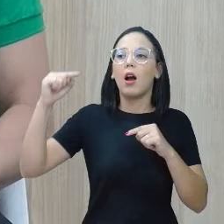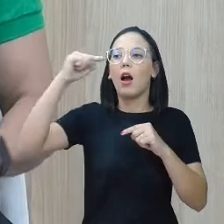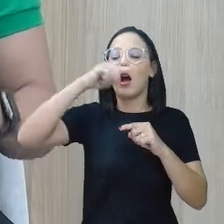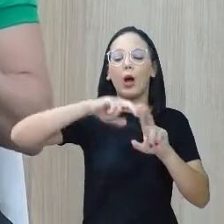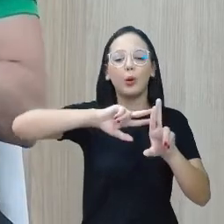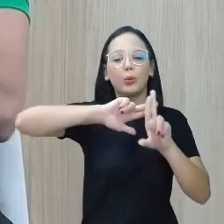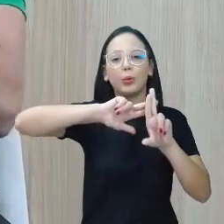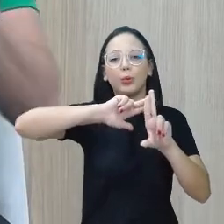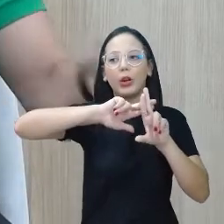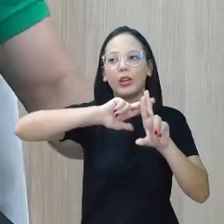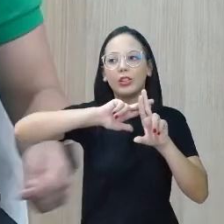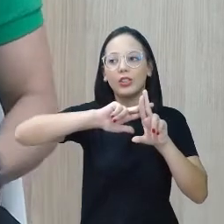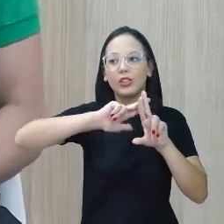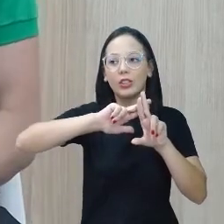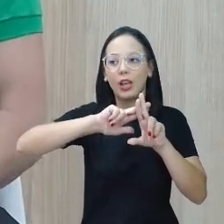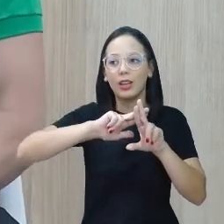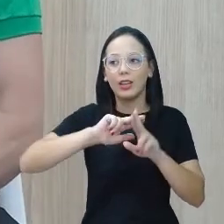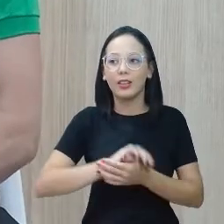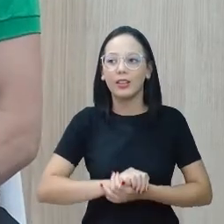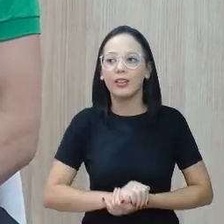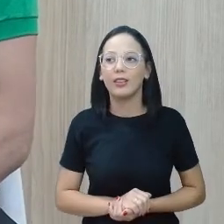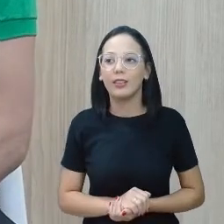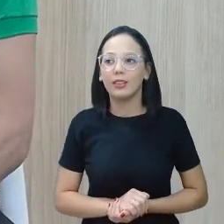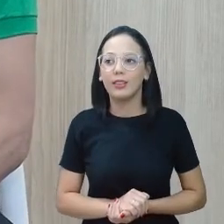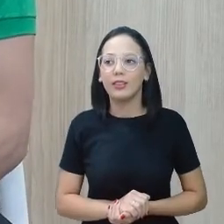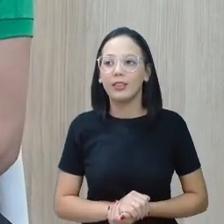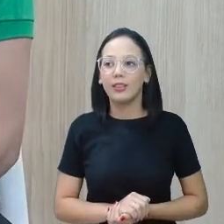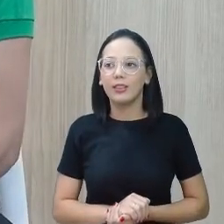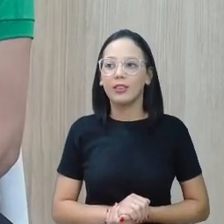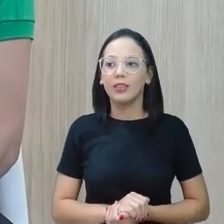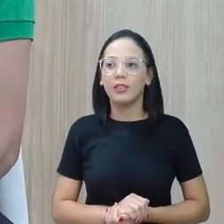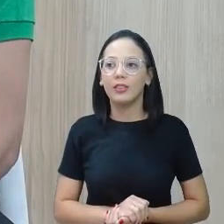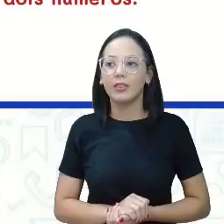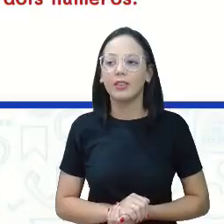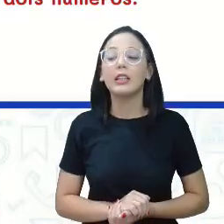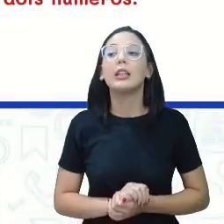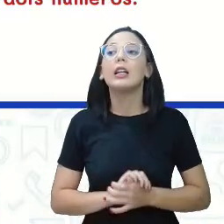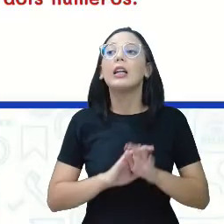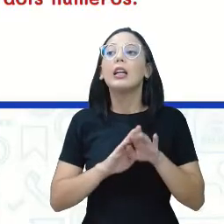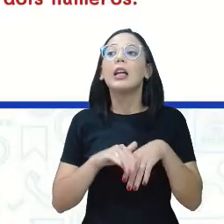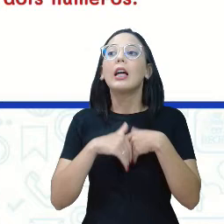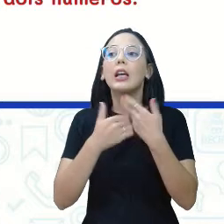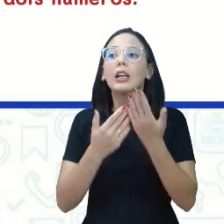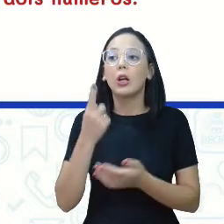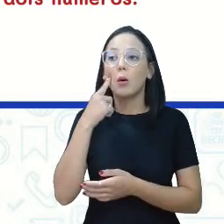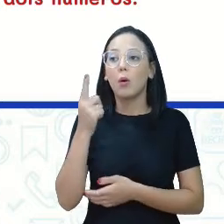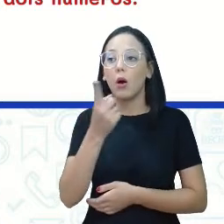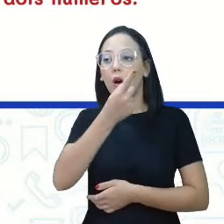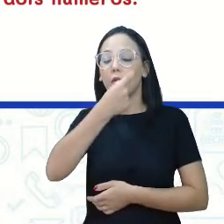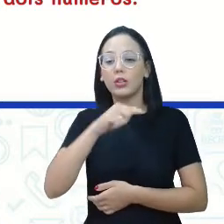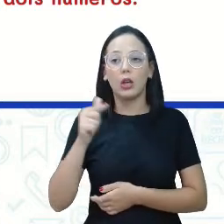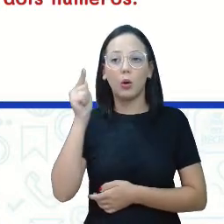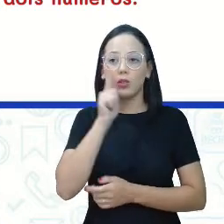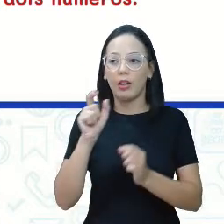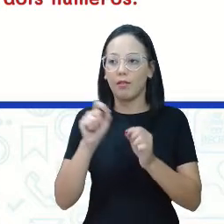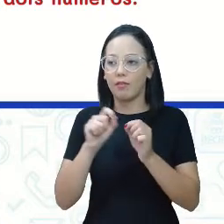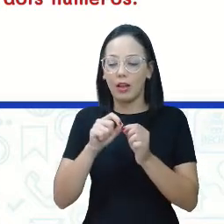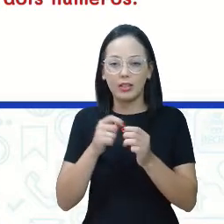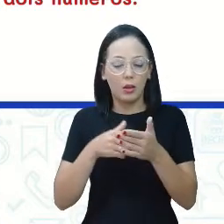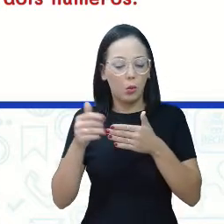hashtag, um asterístico, qualquer coisa, tá bom? Deixa grandão aí para mim, por favor. Então, você pode fazer do jeito que você quiser